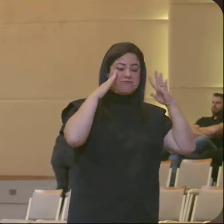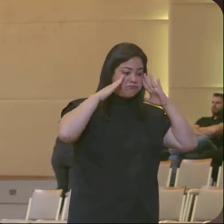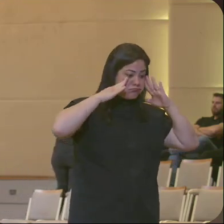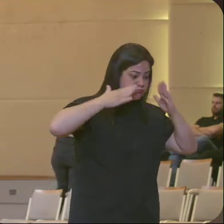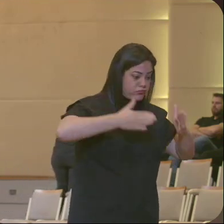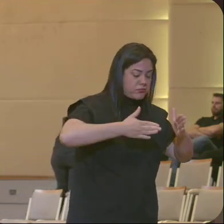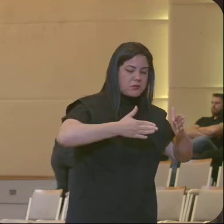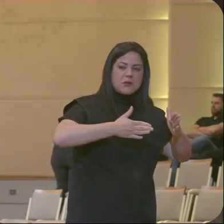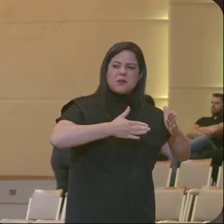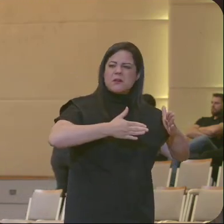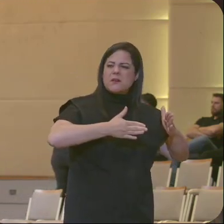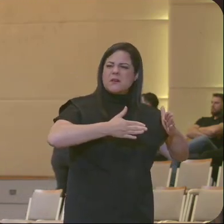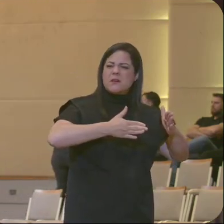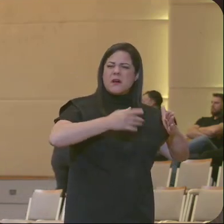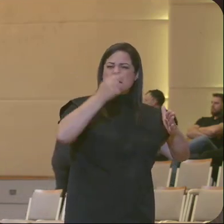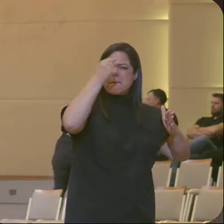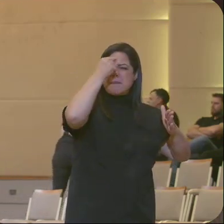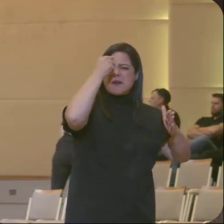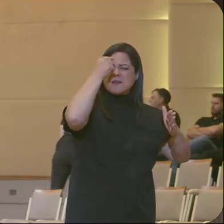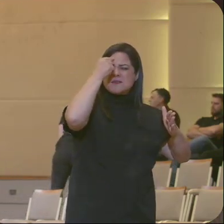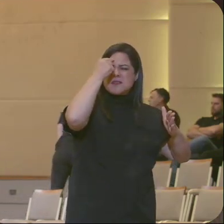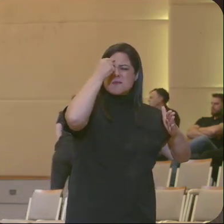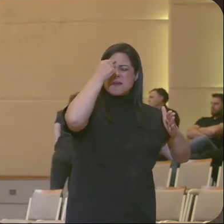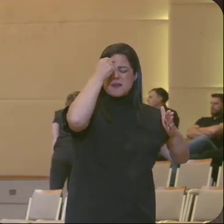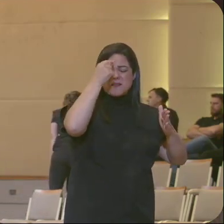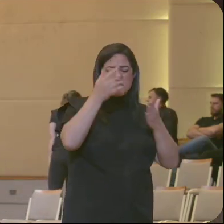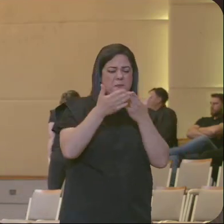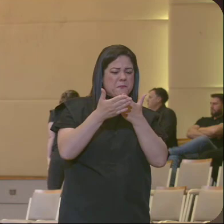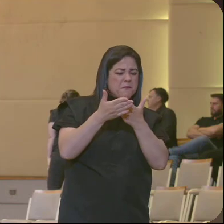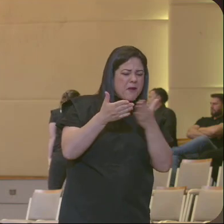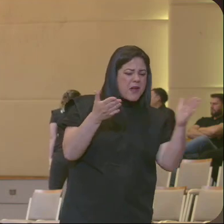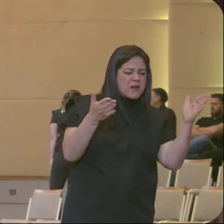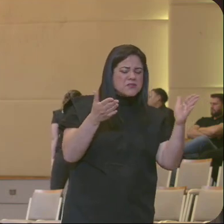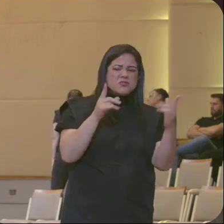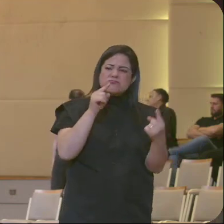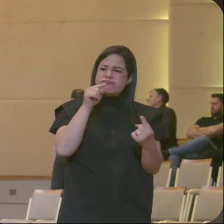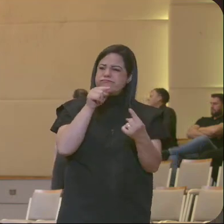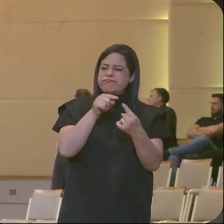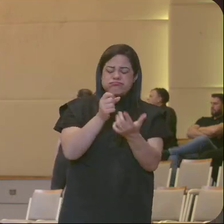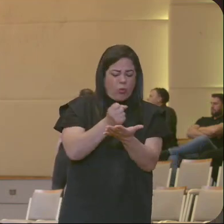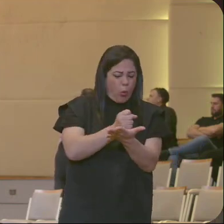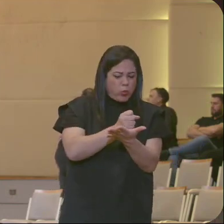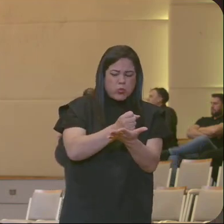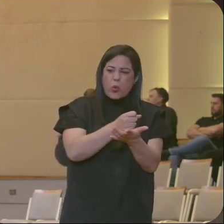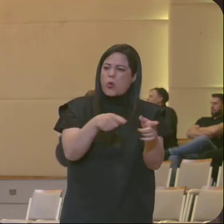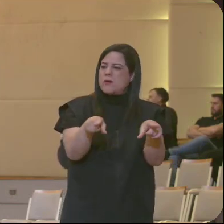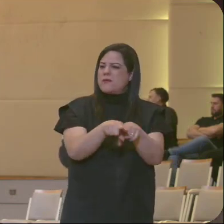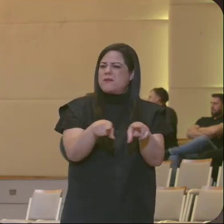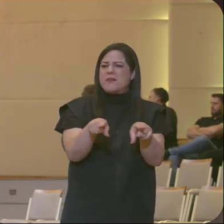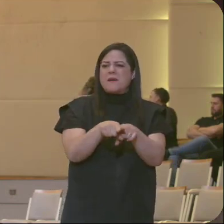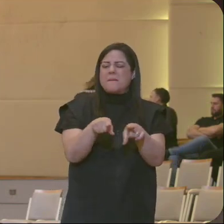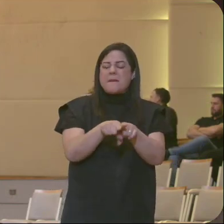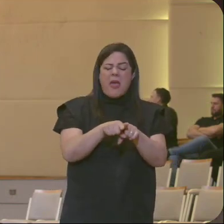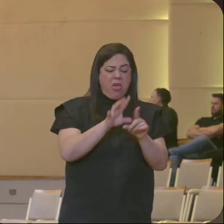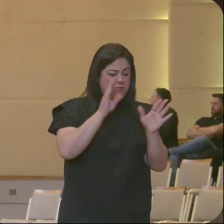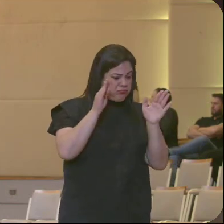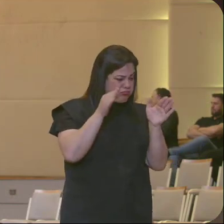sentimos nossos pensamentos perdendo muitas vezes o controle, desvanecendo-se em